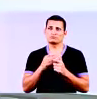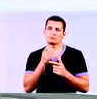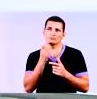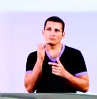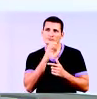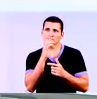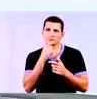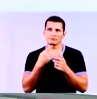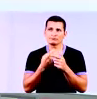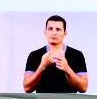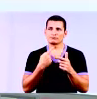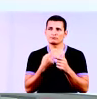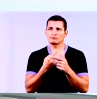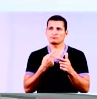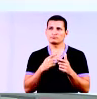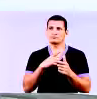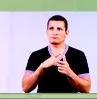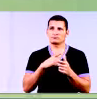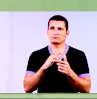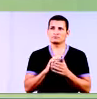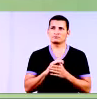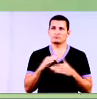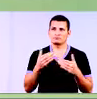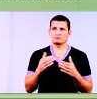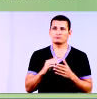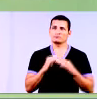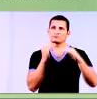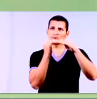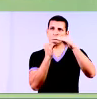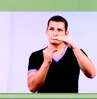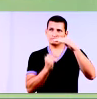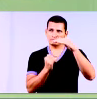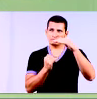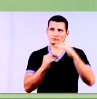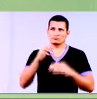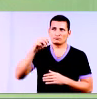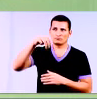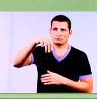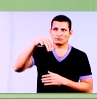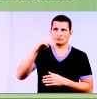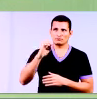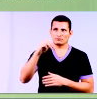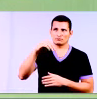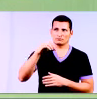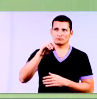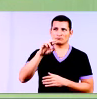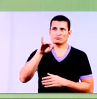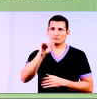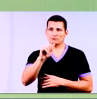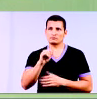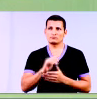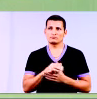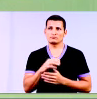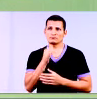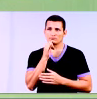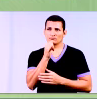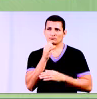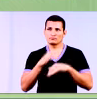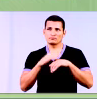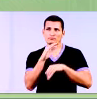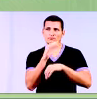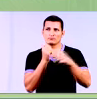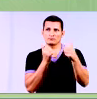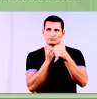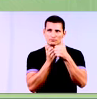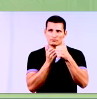altíssima. Então, em termos de hierarquia de memória, a gente tem aqui, ó, quanto mais próximo do núcleo, maior